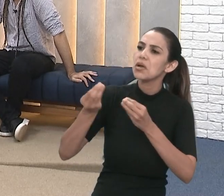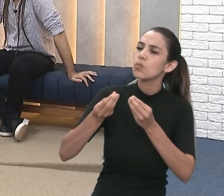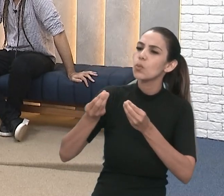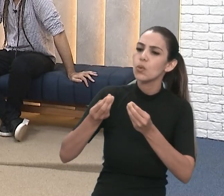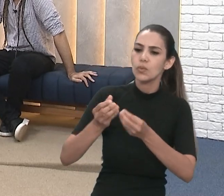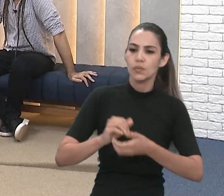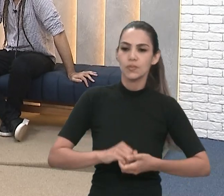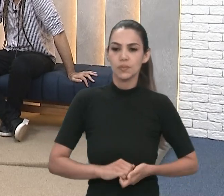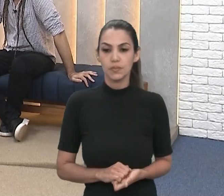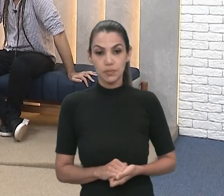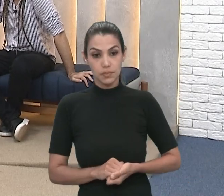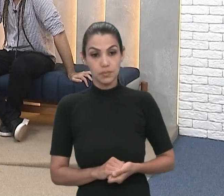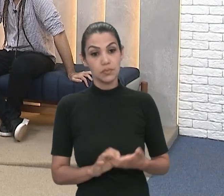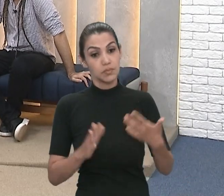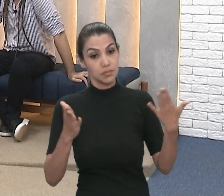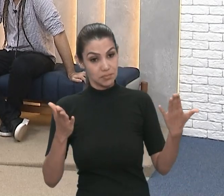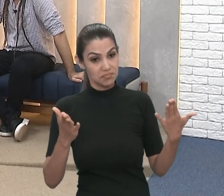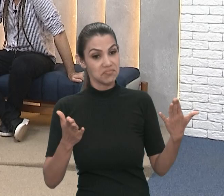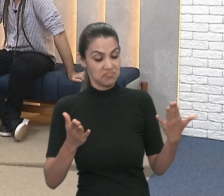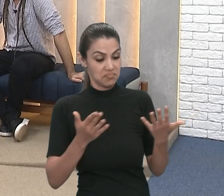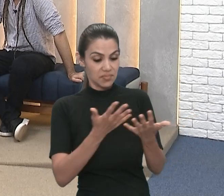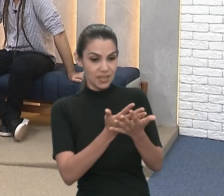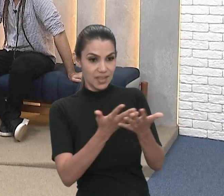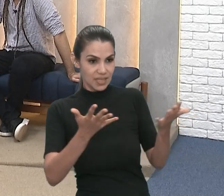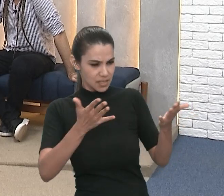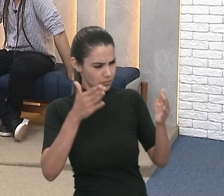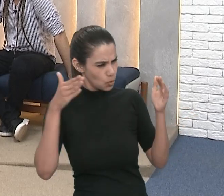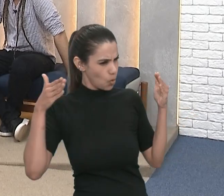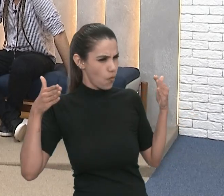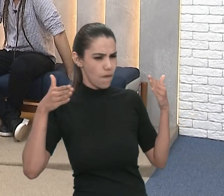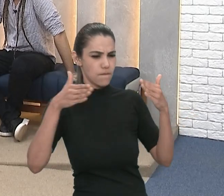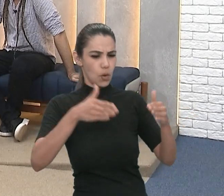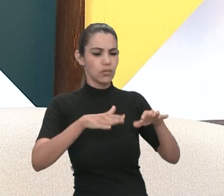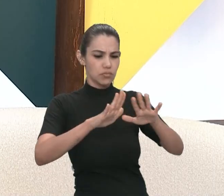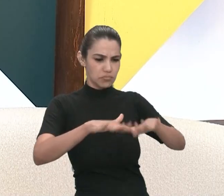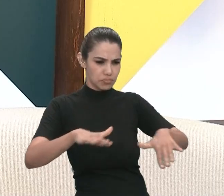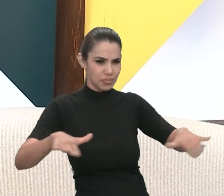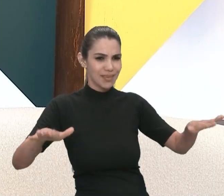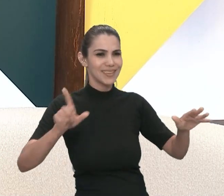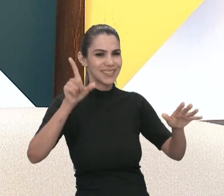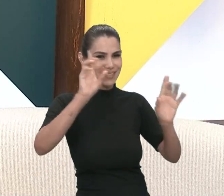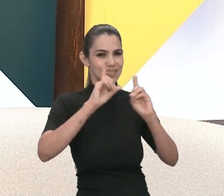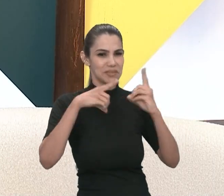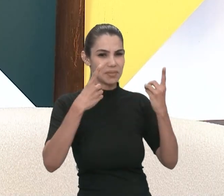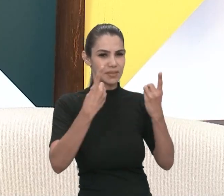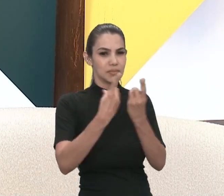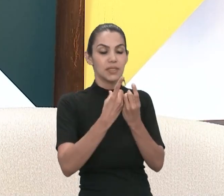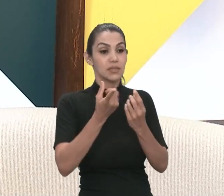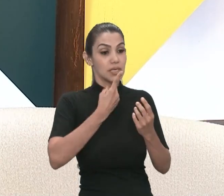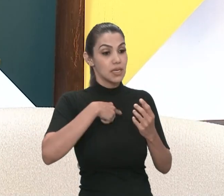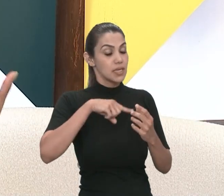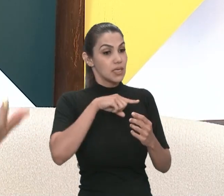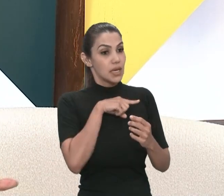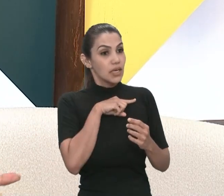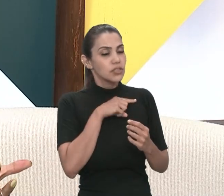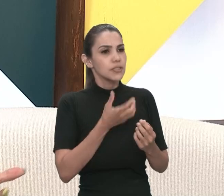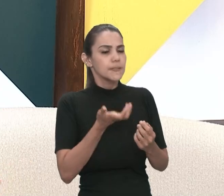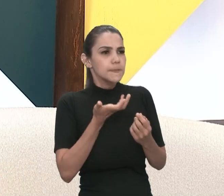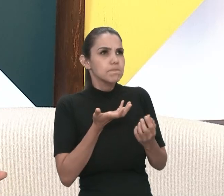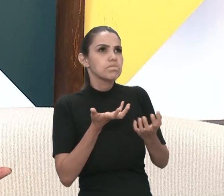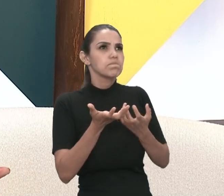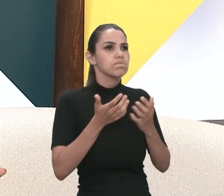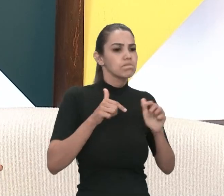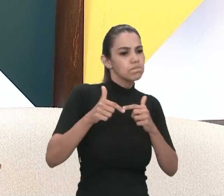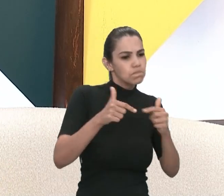Bom, esse é um evento bem focado no Departamento de Educação Infantil, em que a gente busca promover a literatura